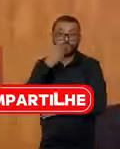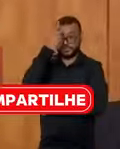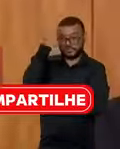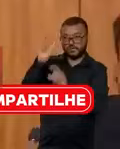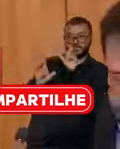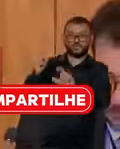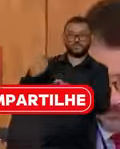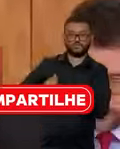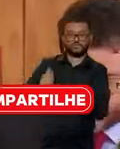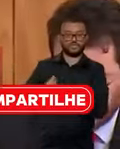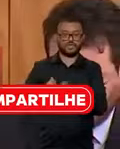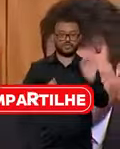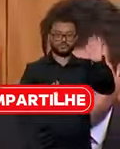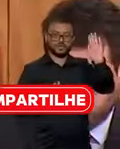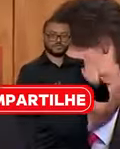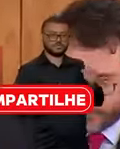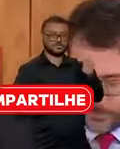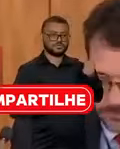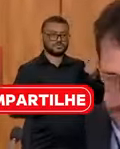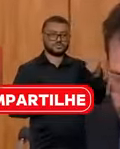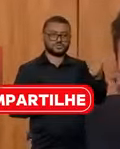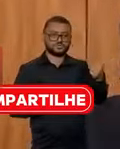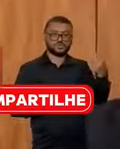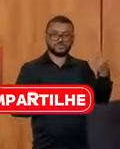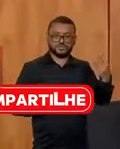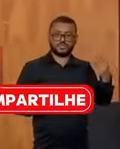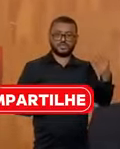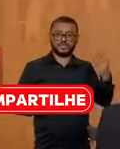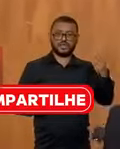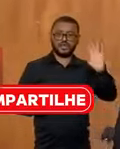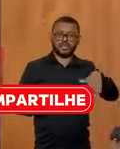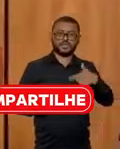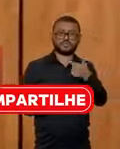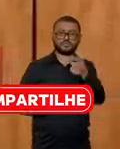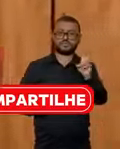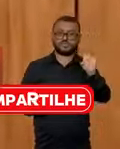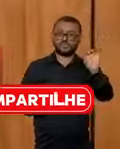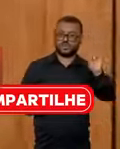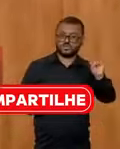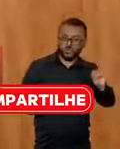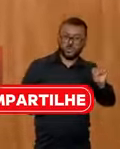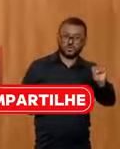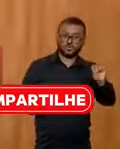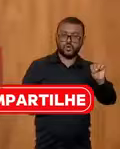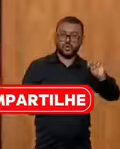e o Brasil 203, ou seja, vai para 258 milhões de habitantes.